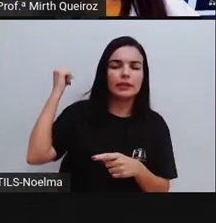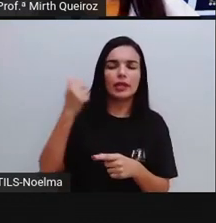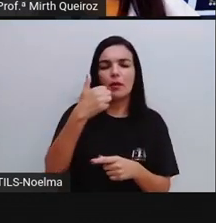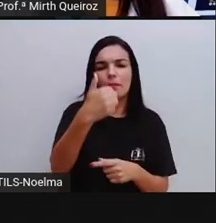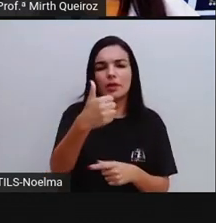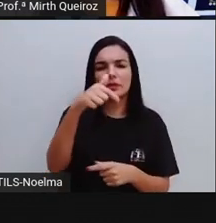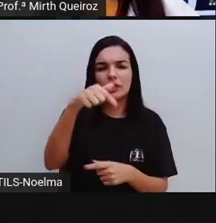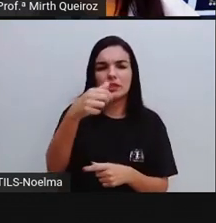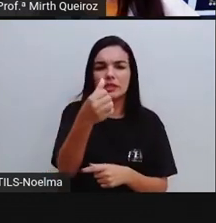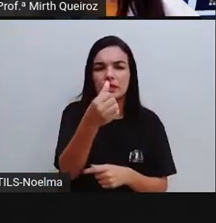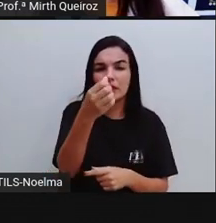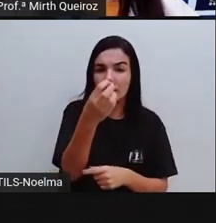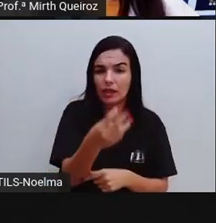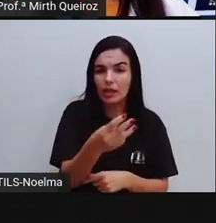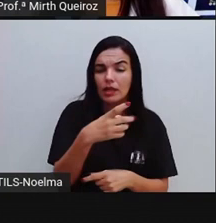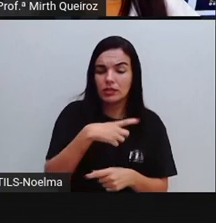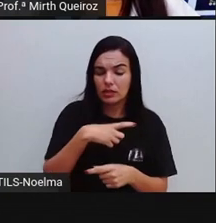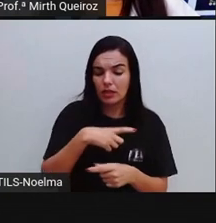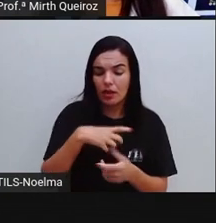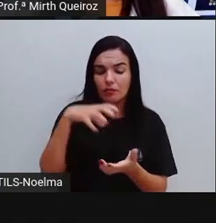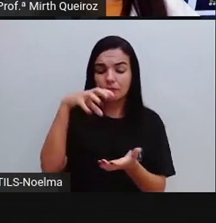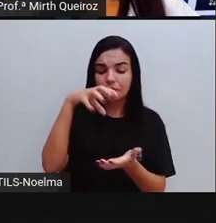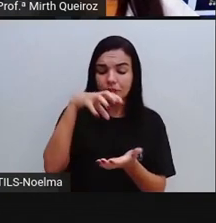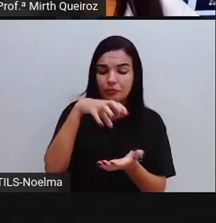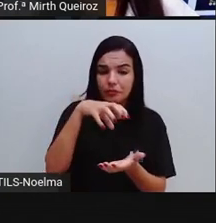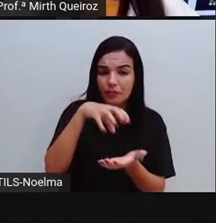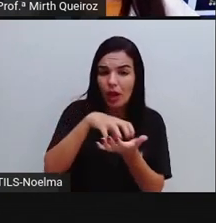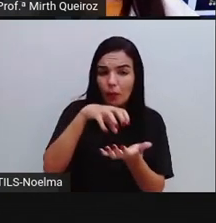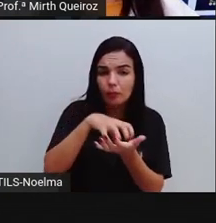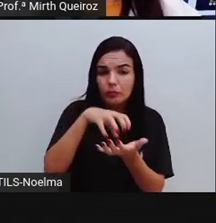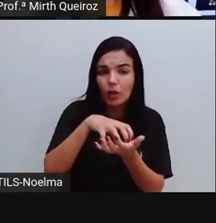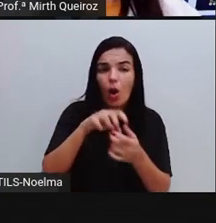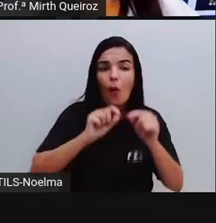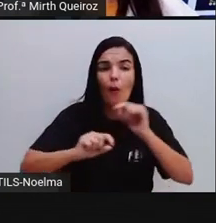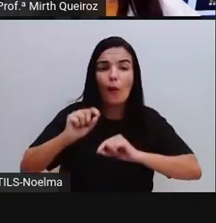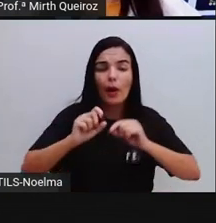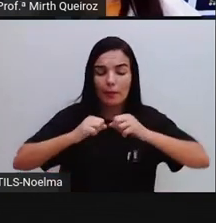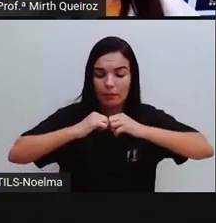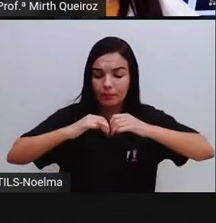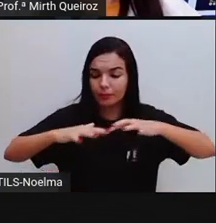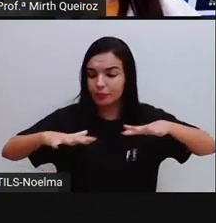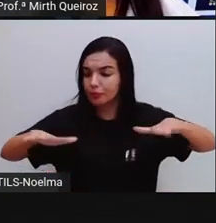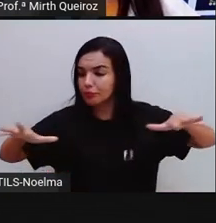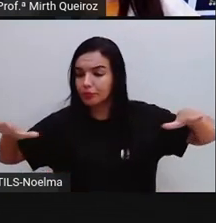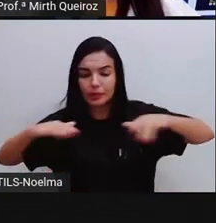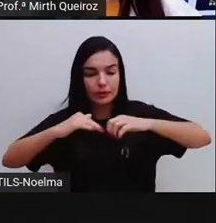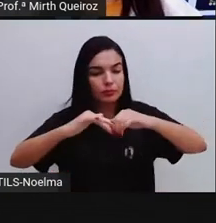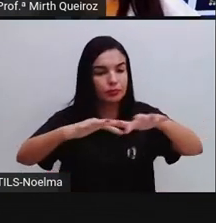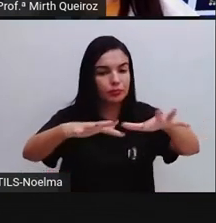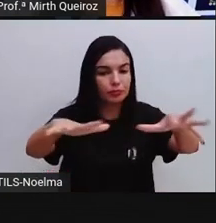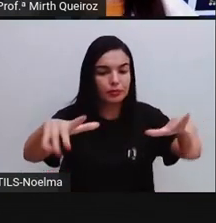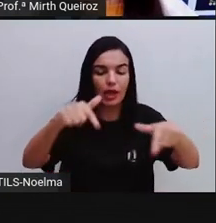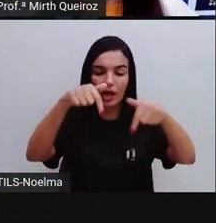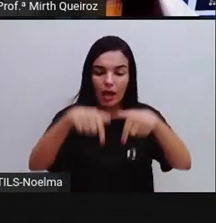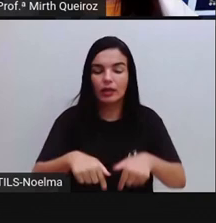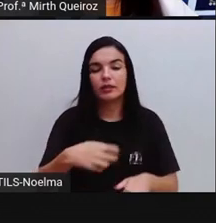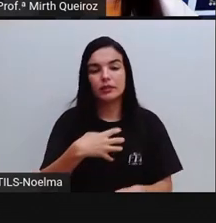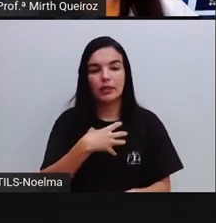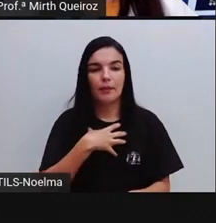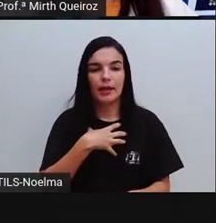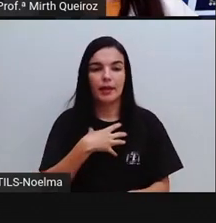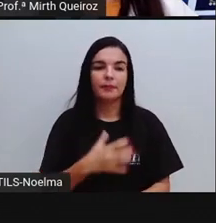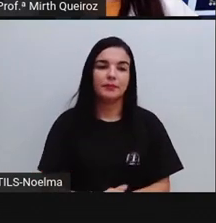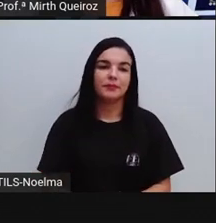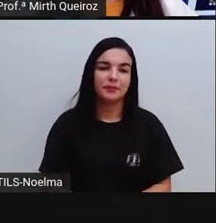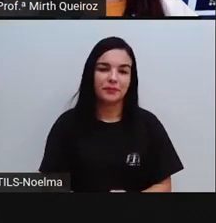Bahia é um estado nordestino, né? Então, o ponto de convergência natural, de encontro, de choque de culturas, acontecia a